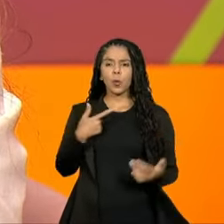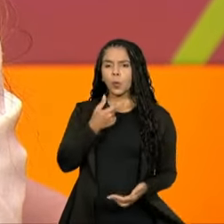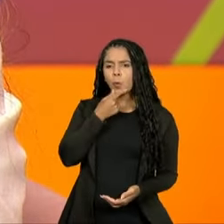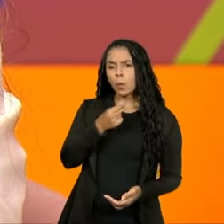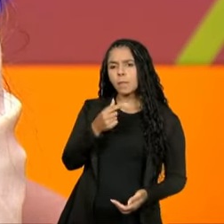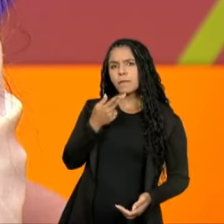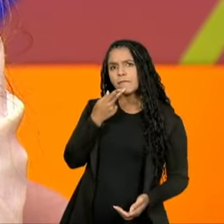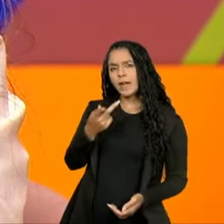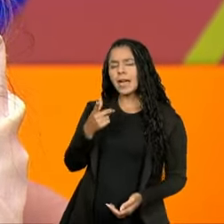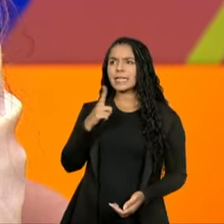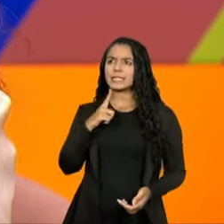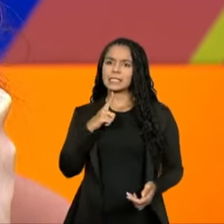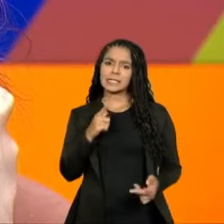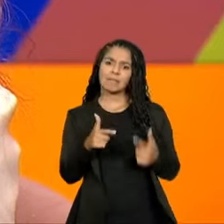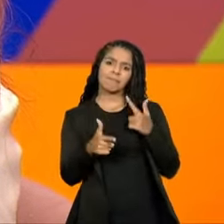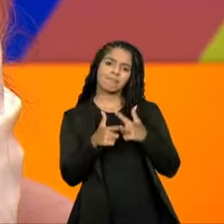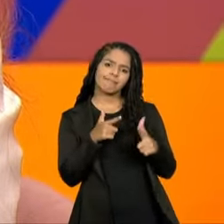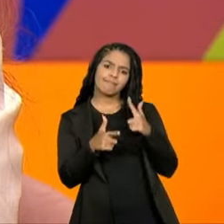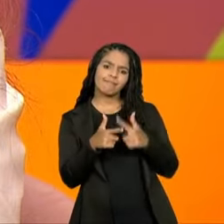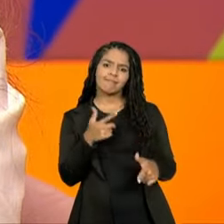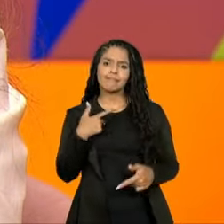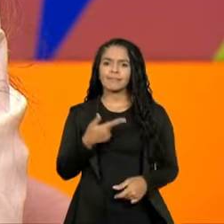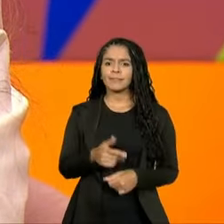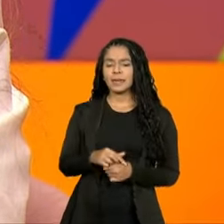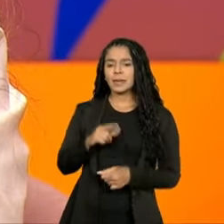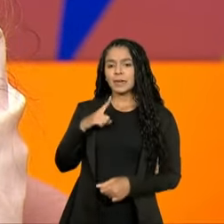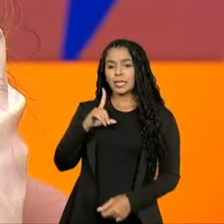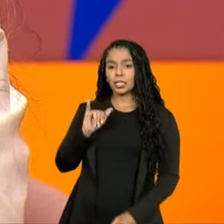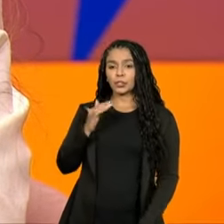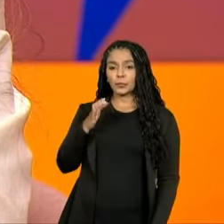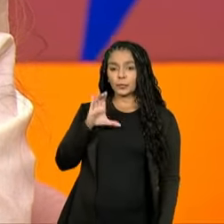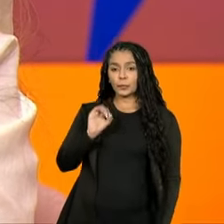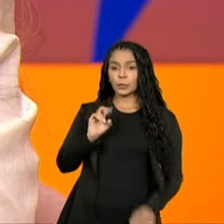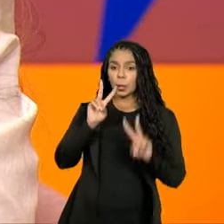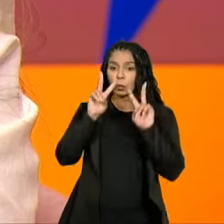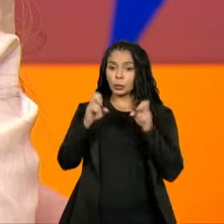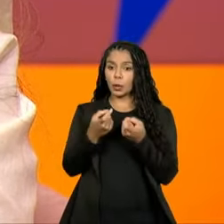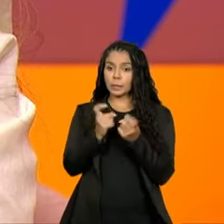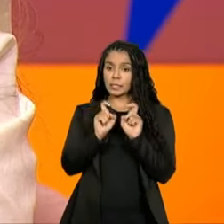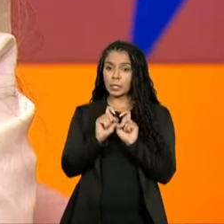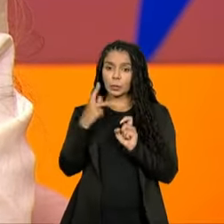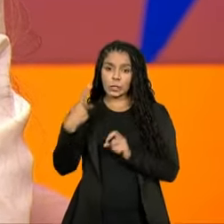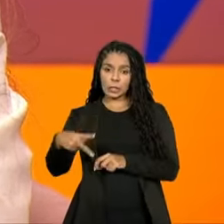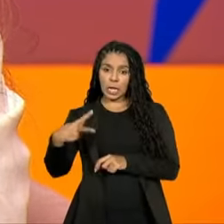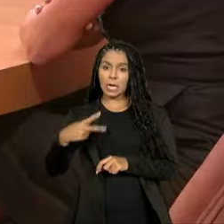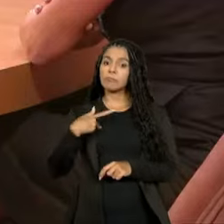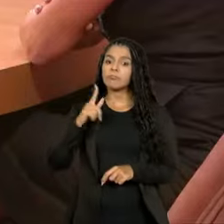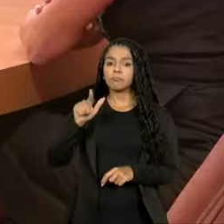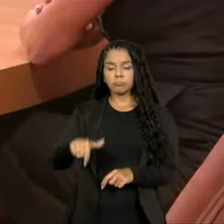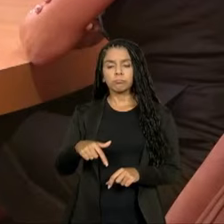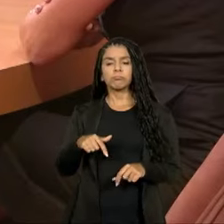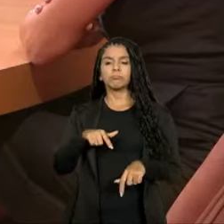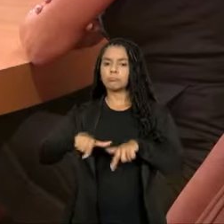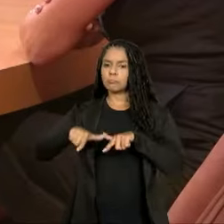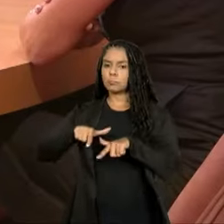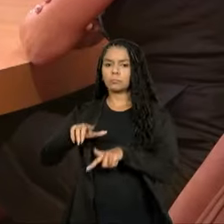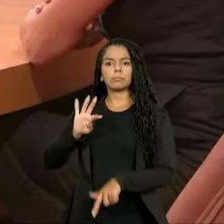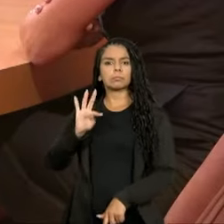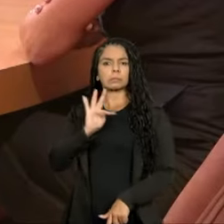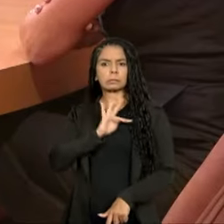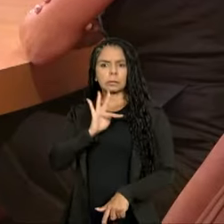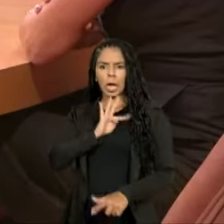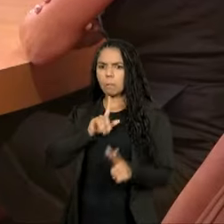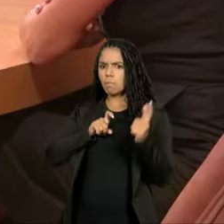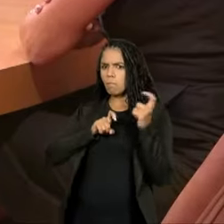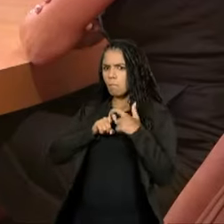tem alguma questão ali de disfunção em relação à sua sexualidade, isso é abordado de uma maneira técnica, é